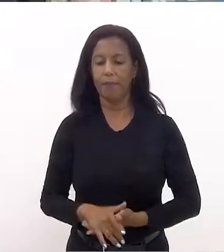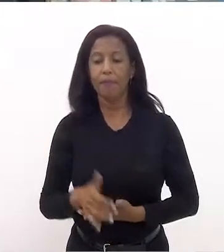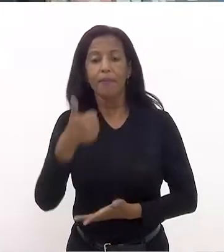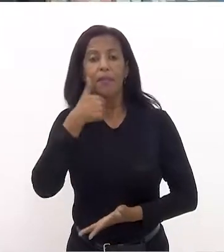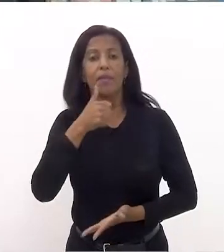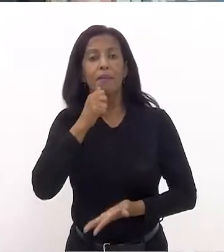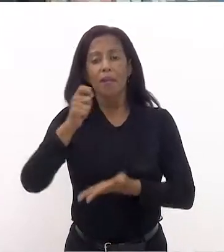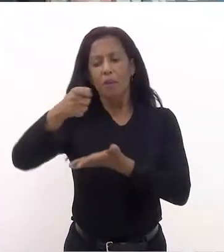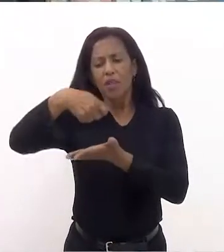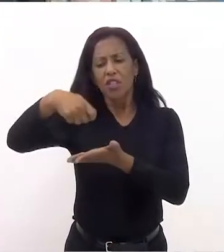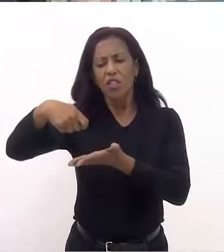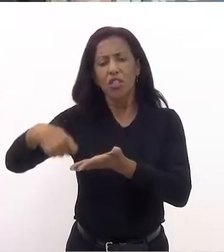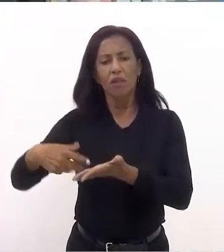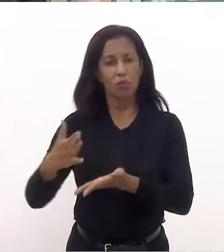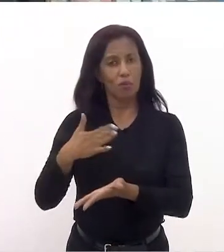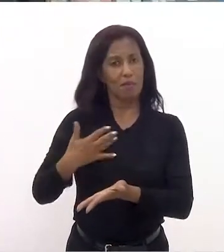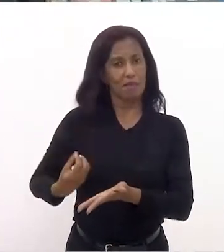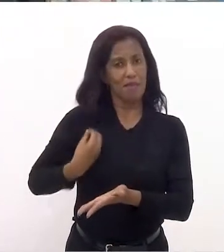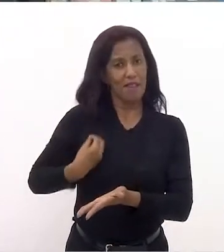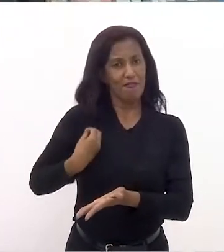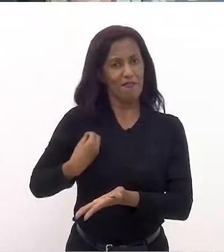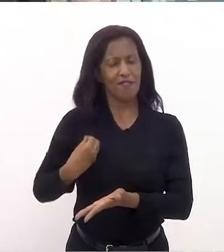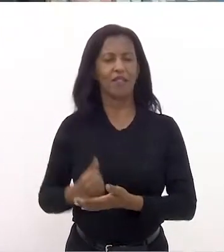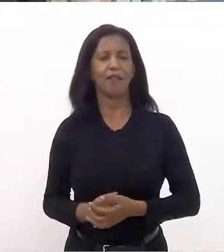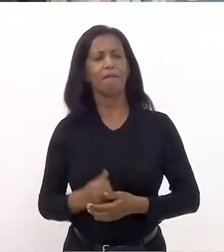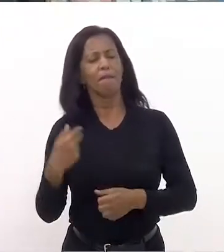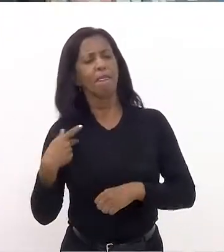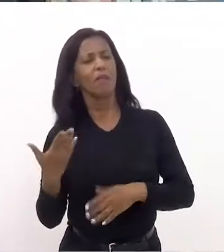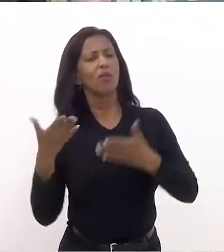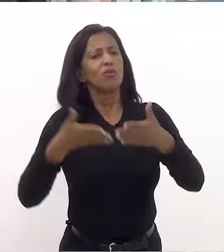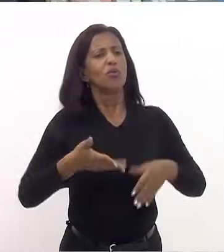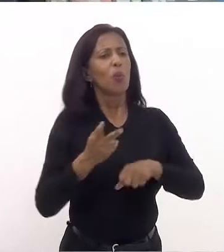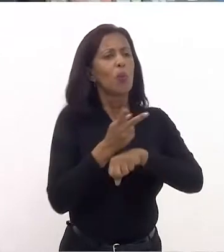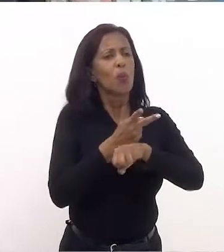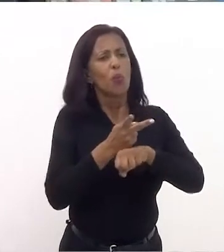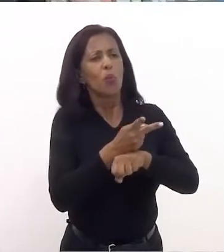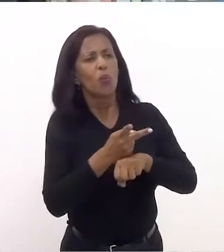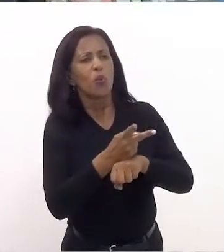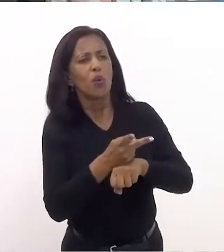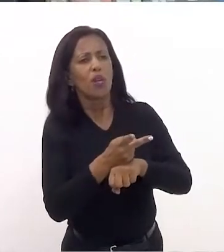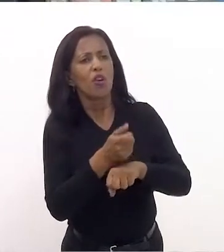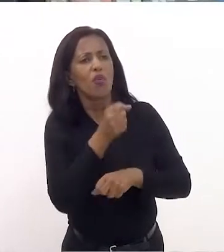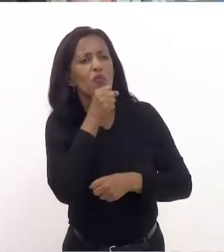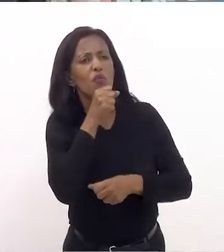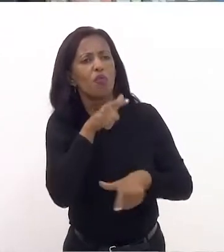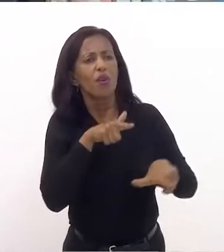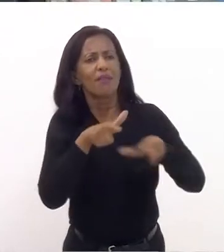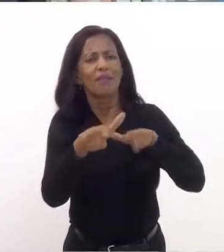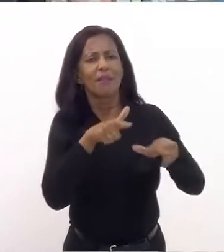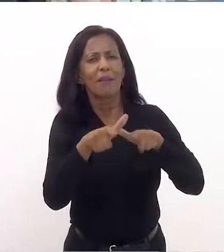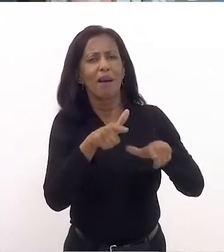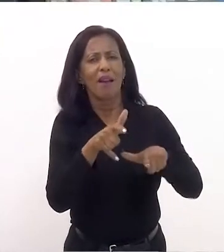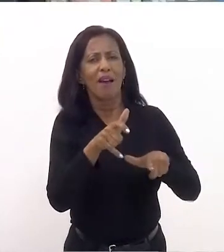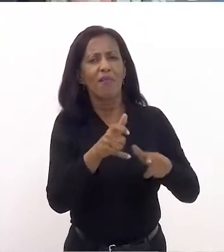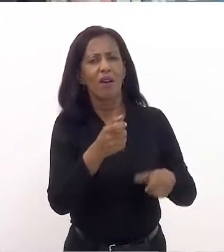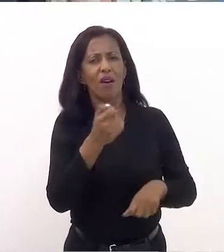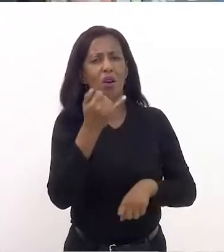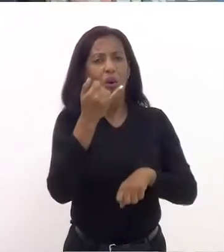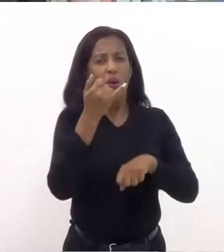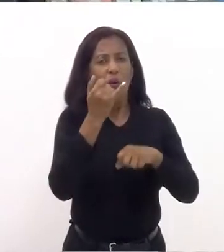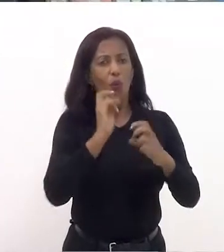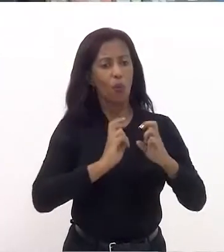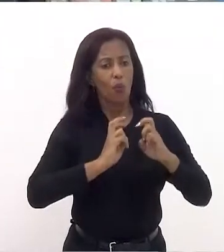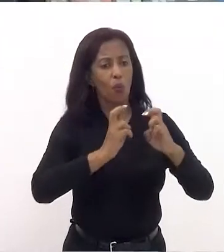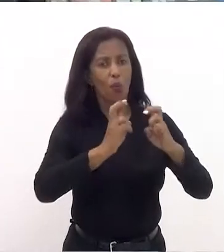mãe escreveu para ele sobre mim. Então eu cheguei, procurei meu avô, ele trabalhava na estrada de ferro